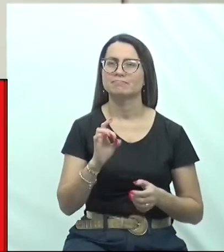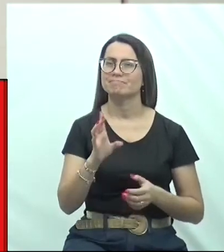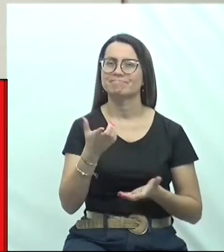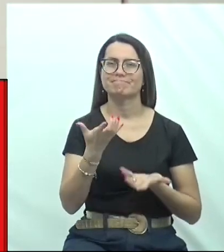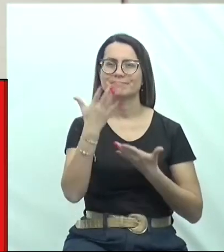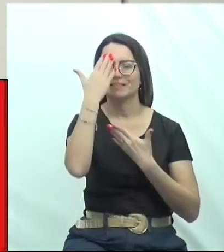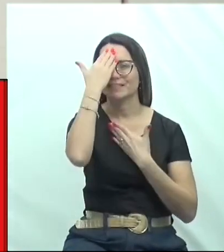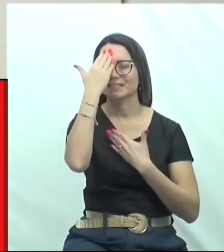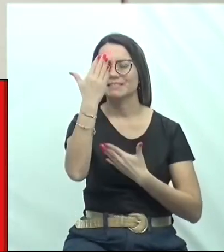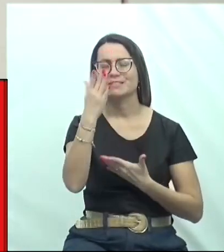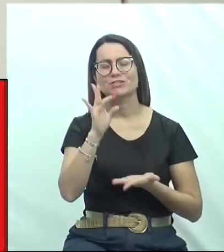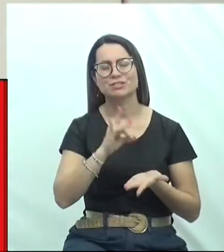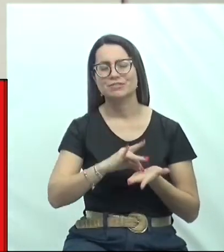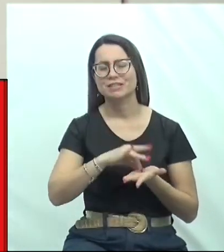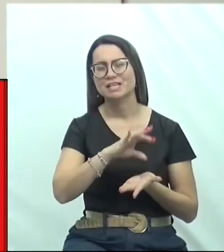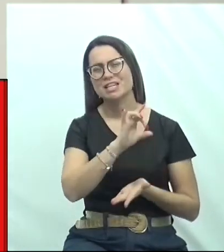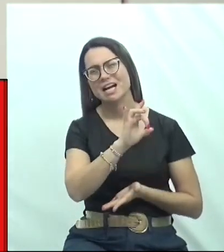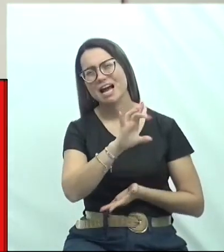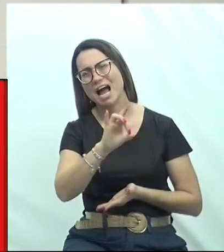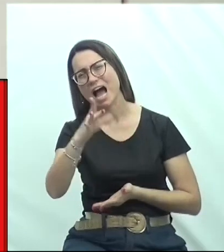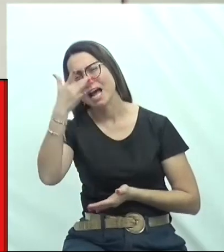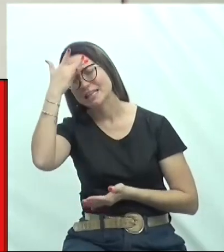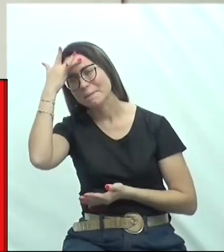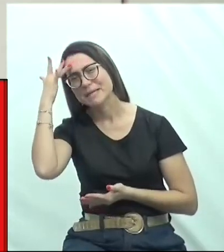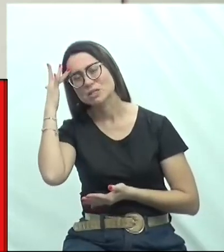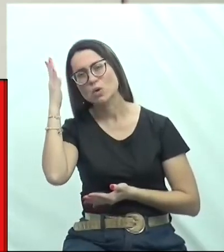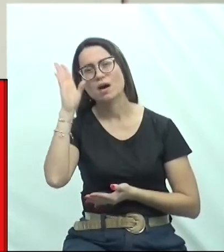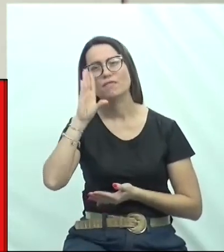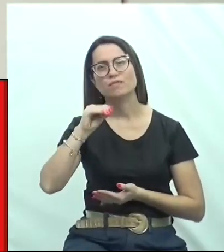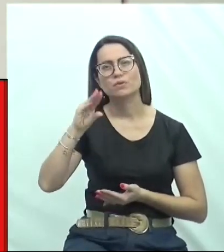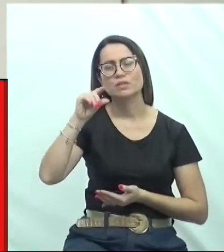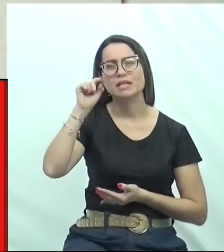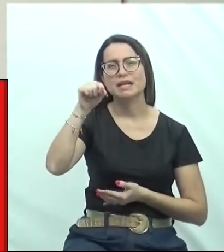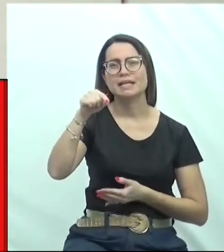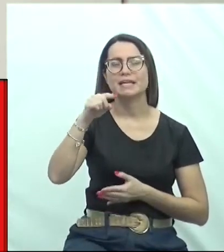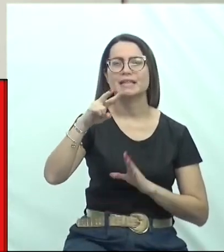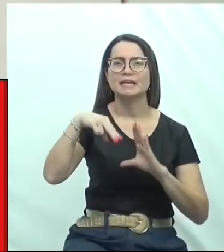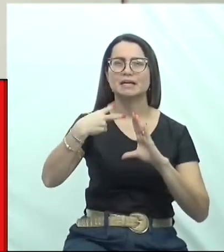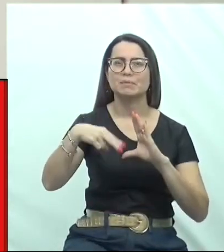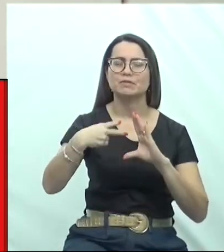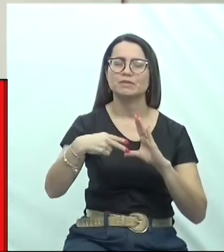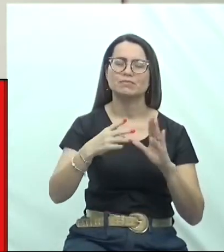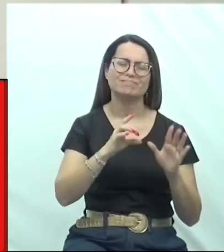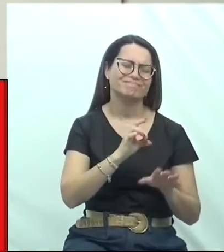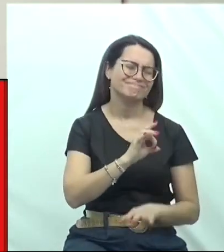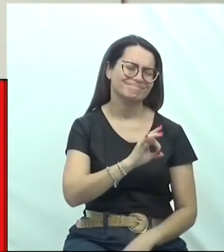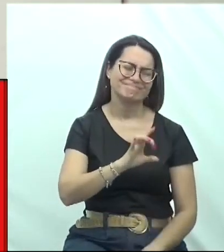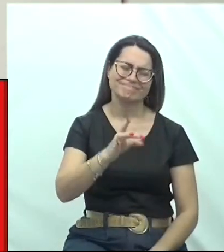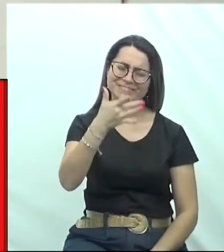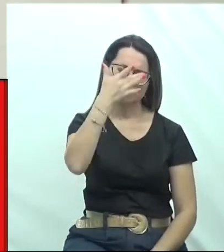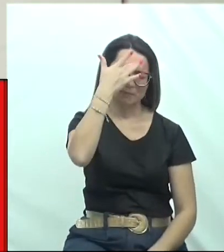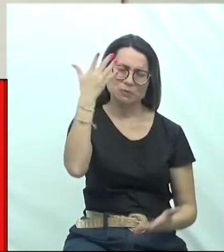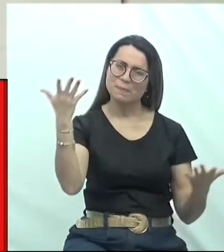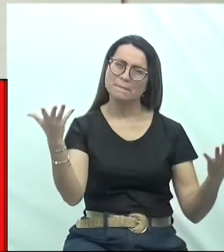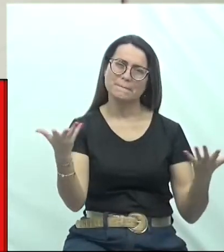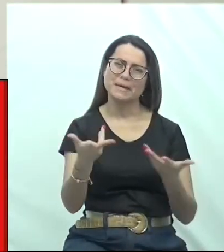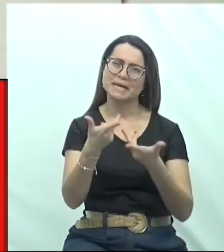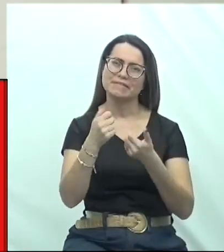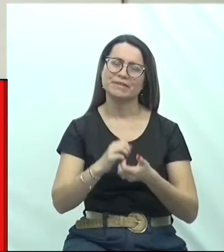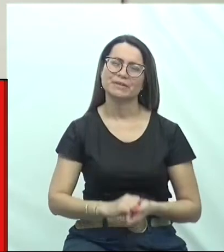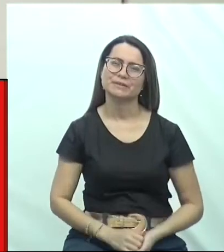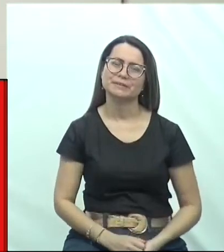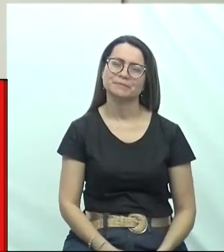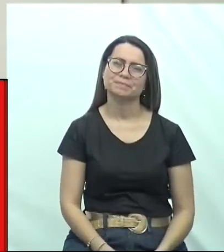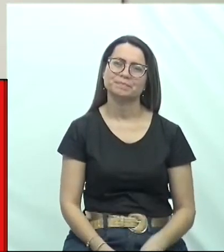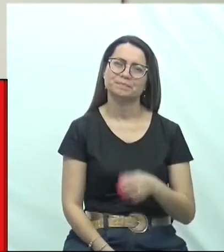de coração a cada um de vocês, cada servidor dessa casa, né? Desde o pessoal da Copa, ao Rafael Amuno,